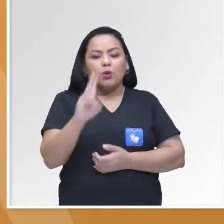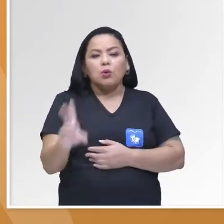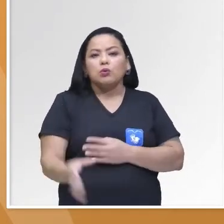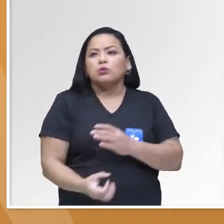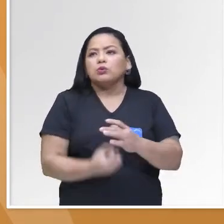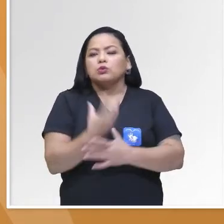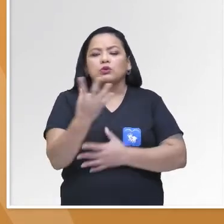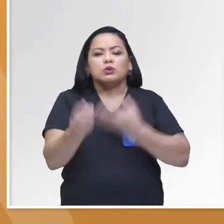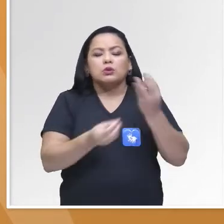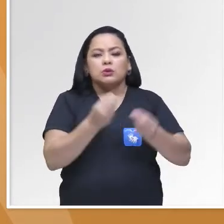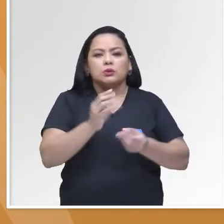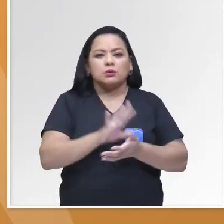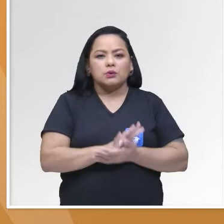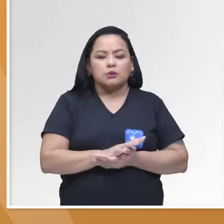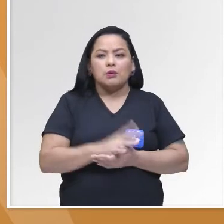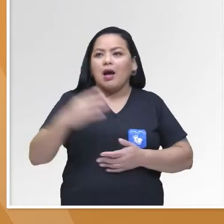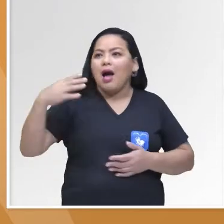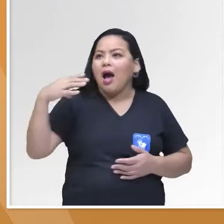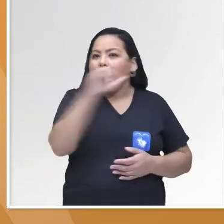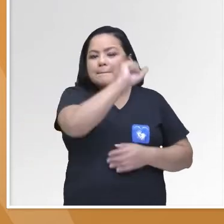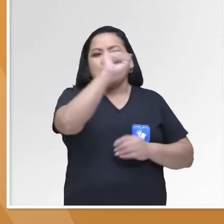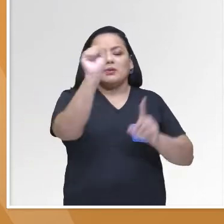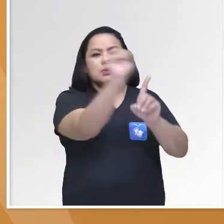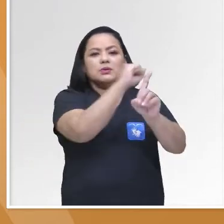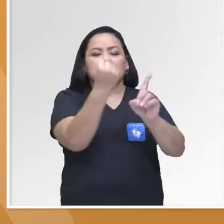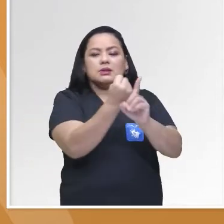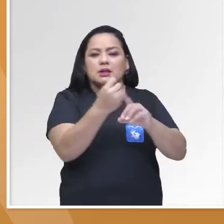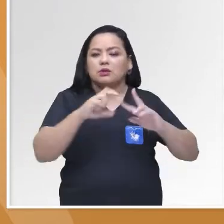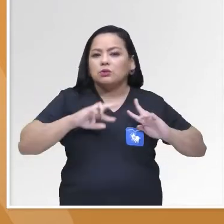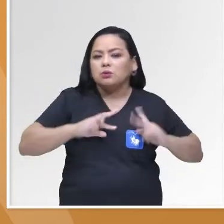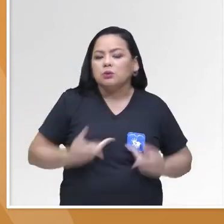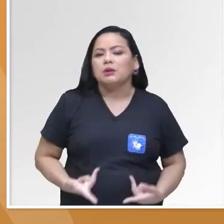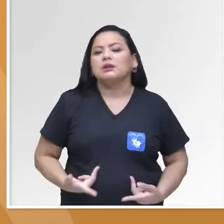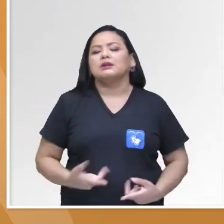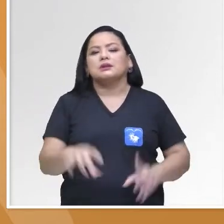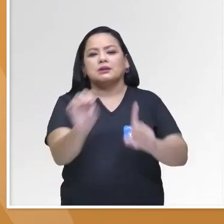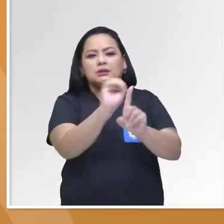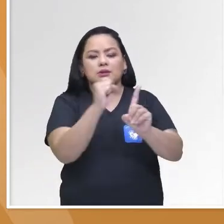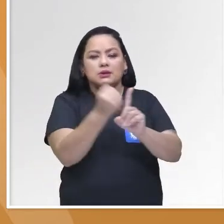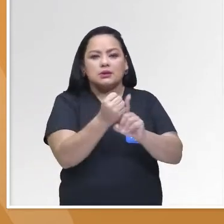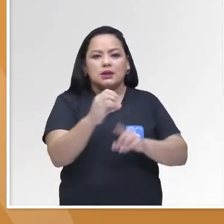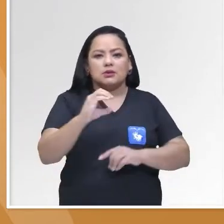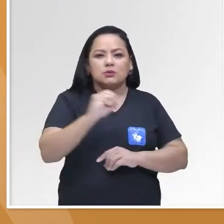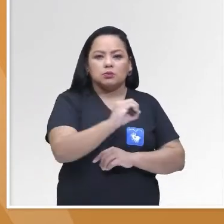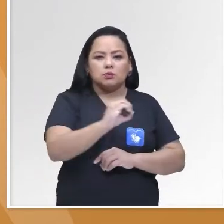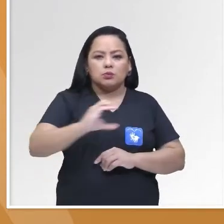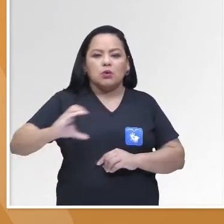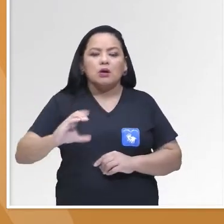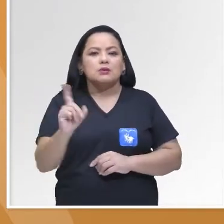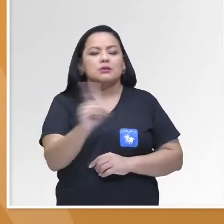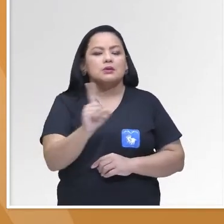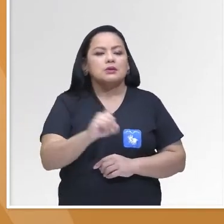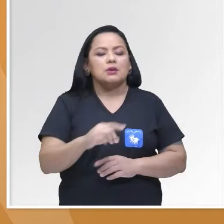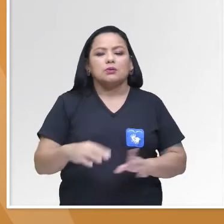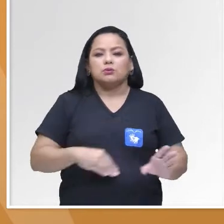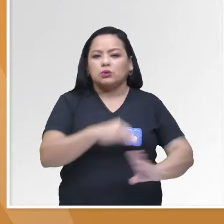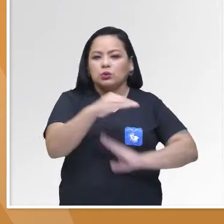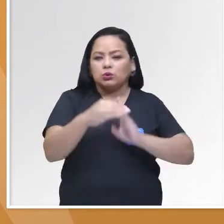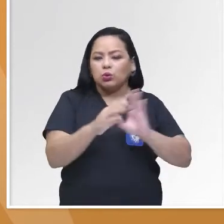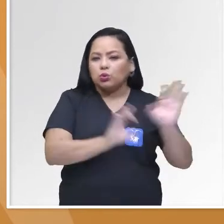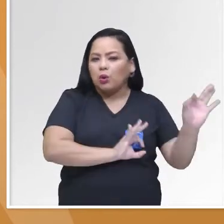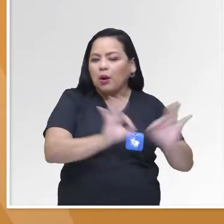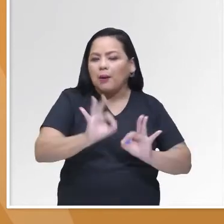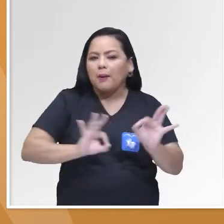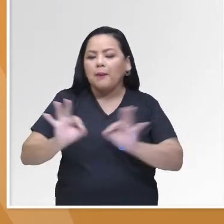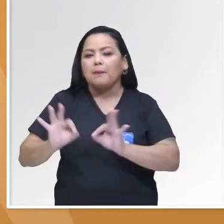surgir de repente, na sociedade humana, na sociedade ocidental. Não, tem todo um